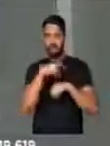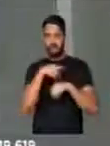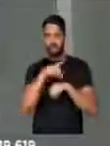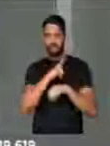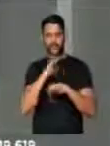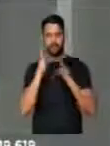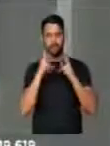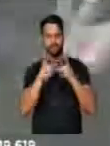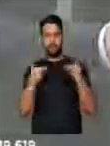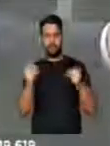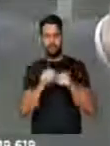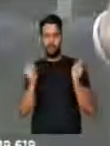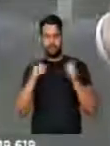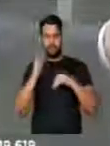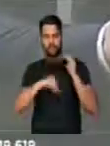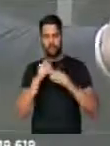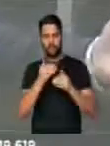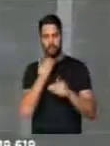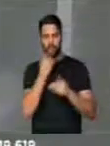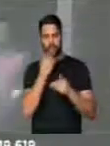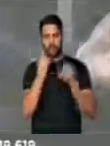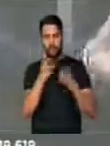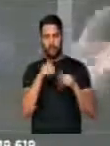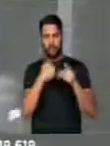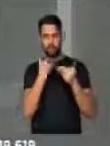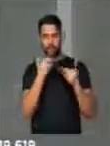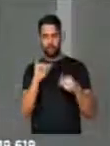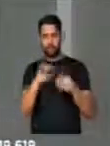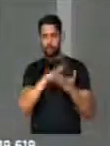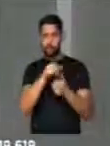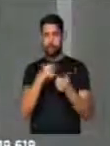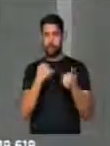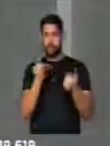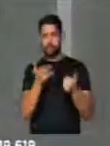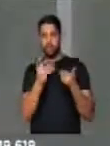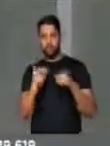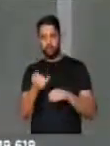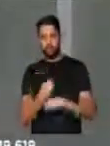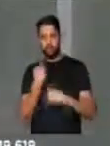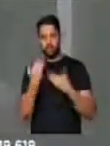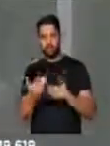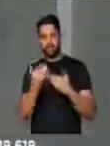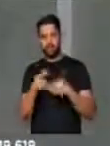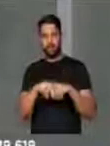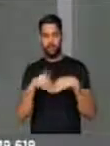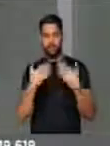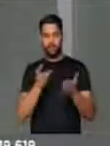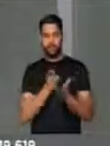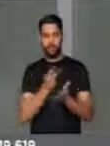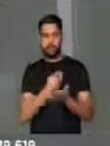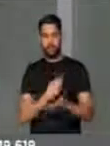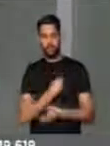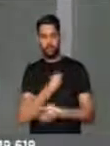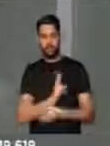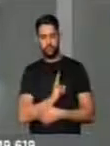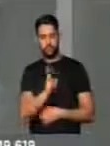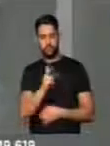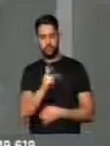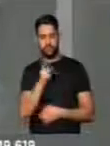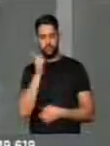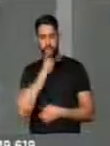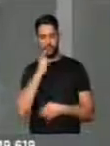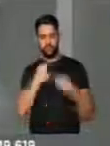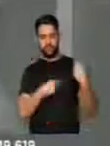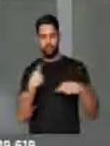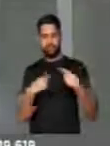que tem tudo e é capaz de alimentar o mundo e dar oportunidade para a nossa juventude. Então, a continuar na deturpação